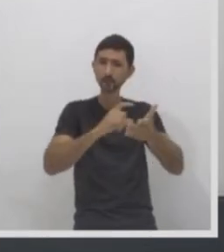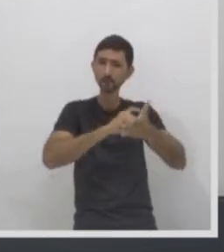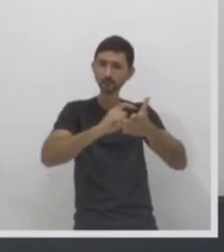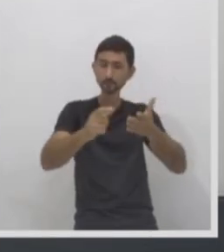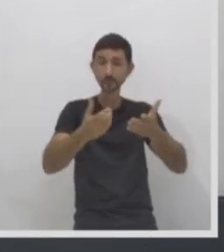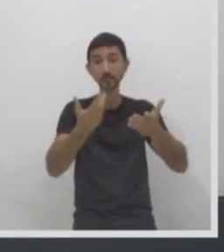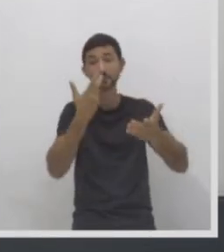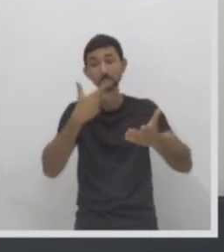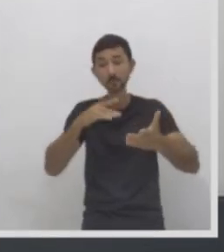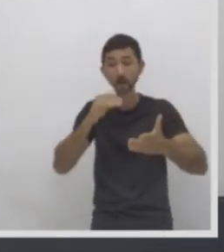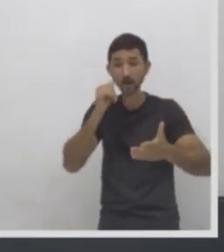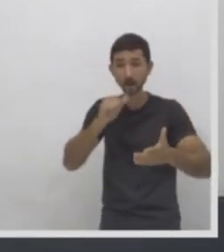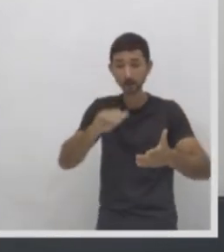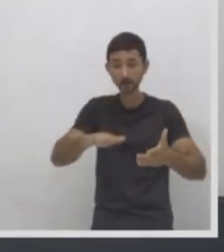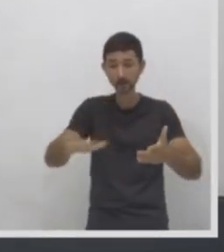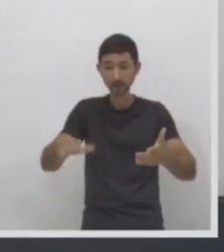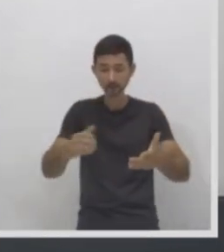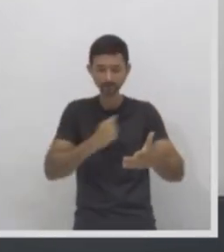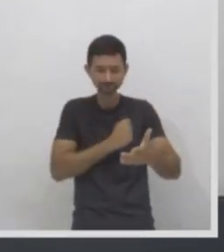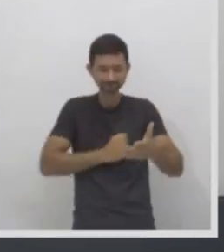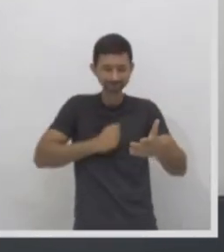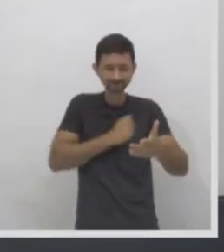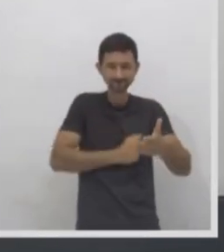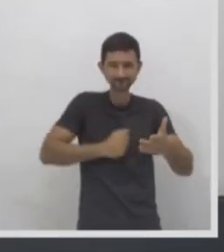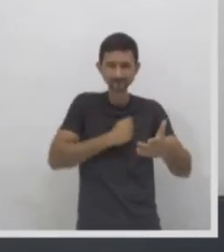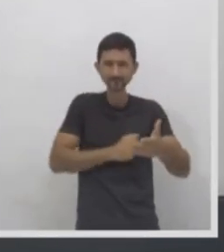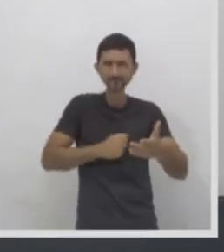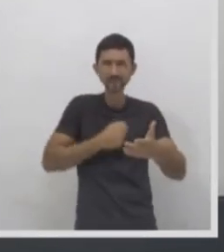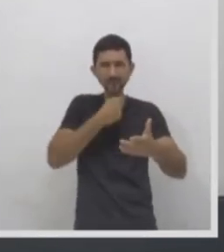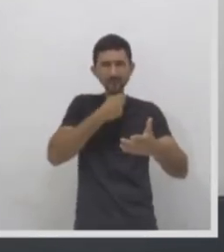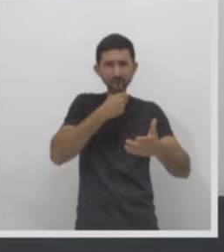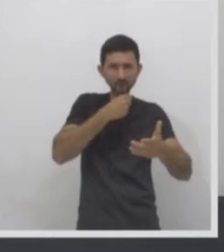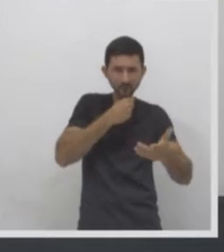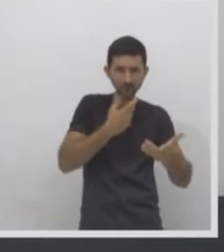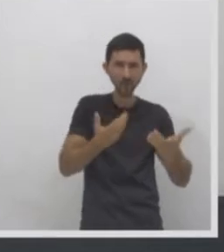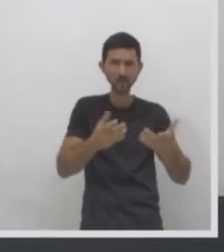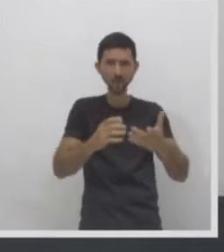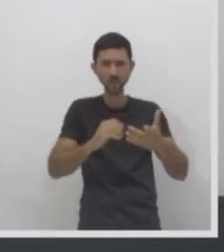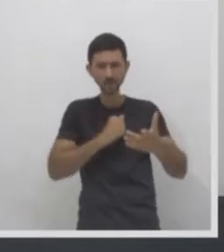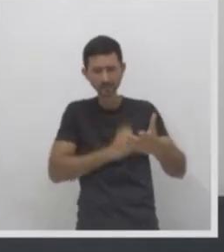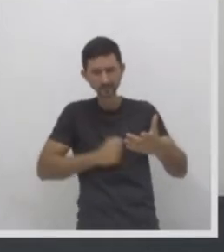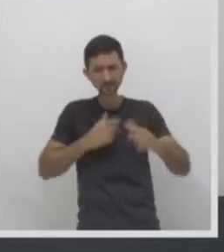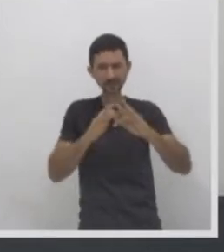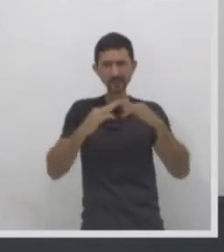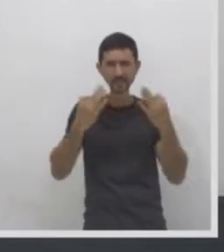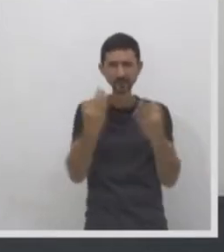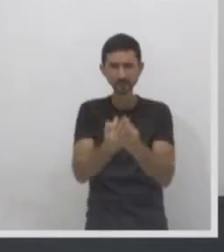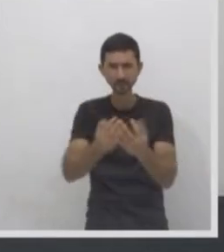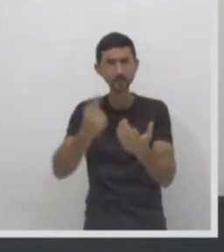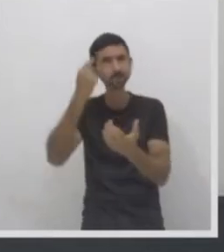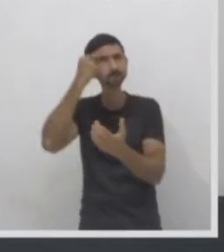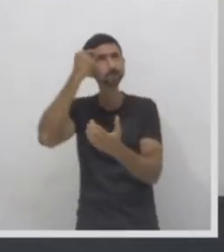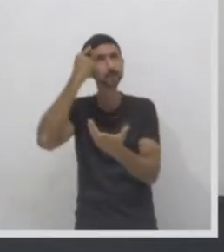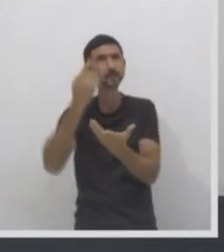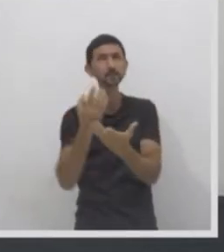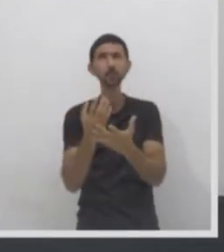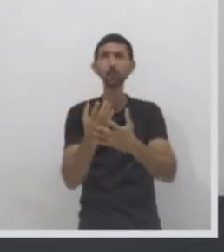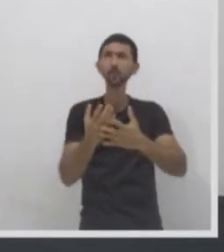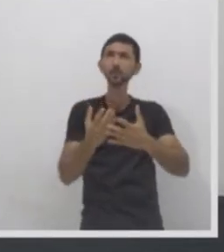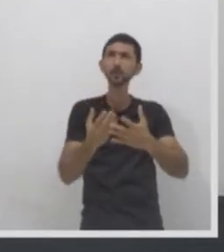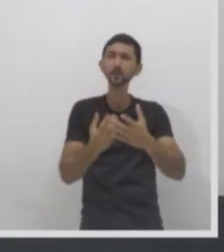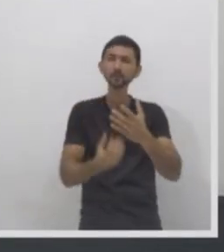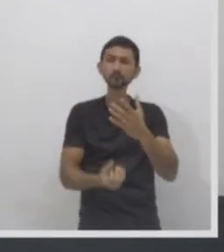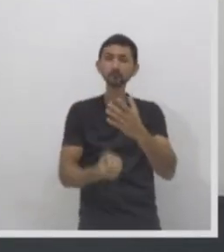uma garotinha que sentia saudade dos familiares nessa época de pandemia, e nesse momento ela